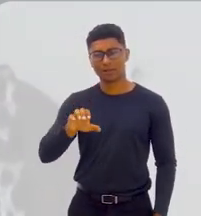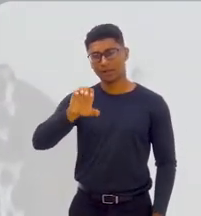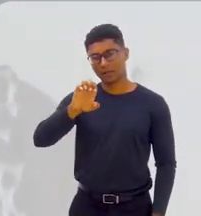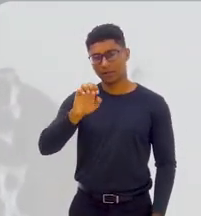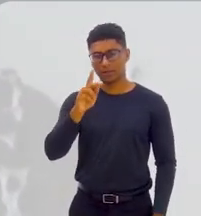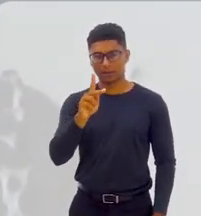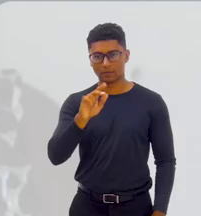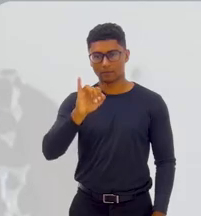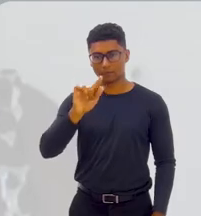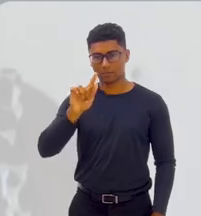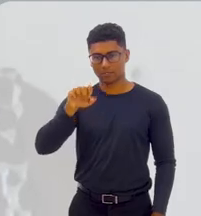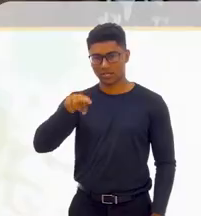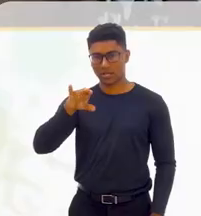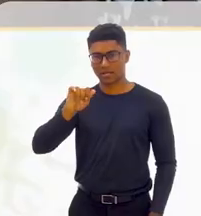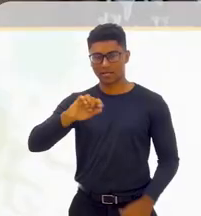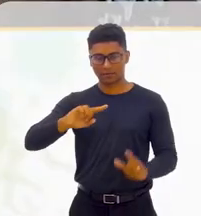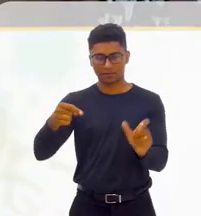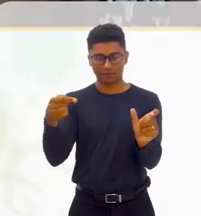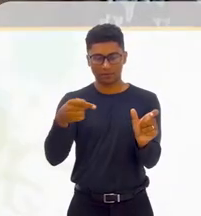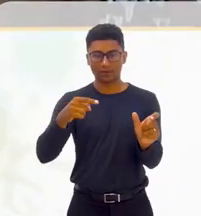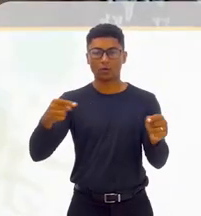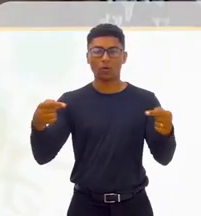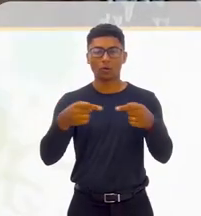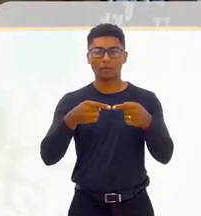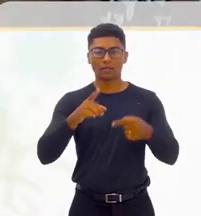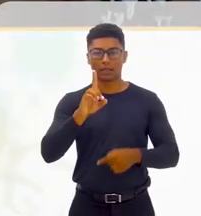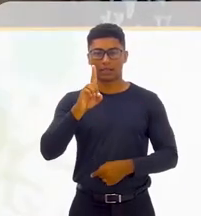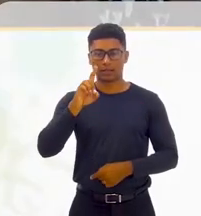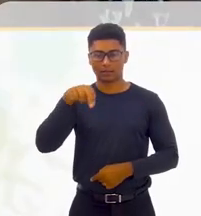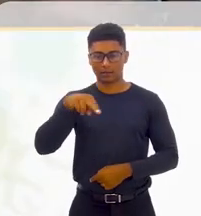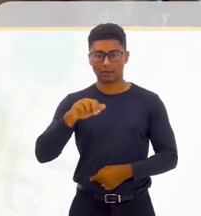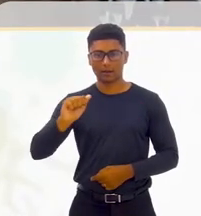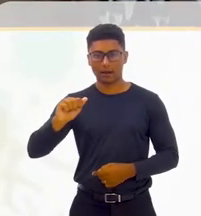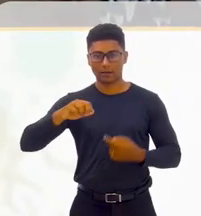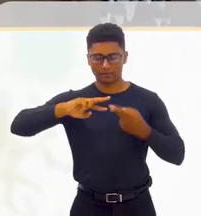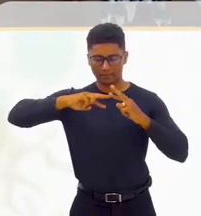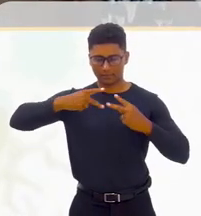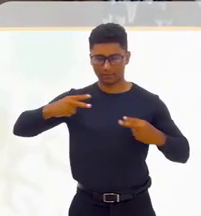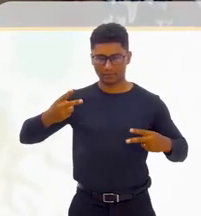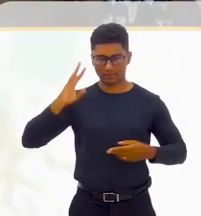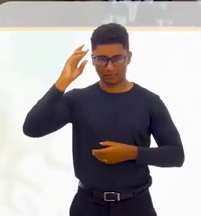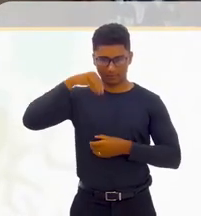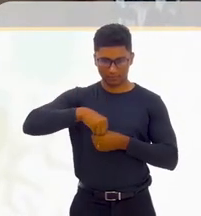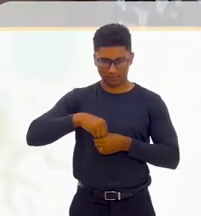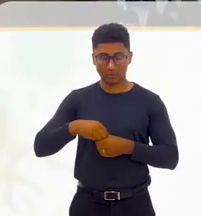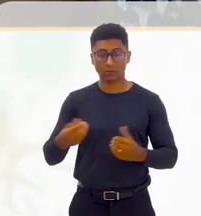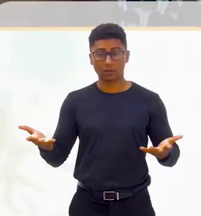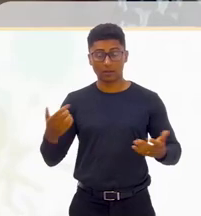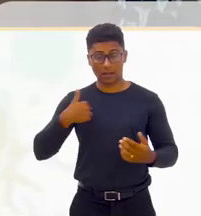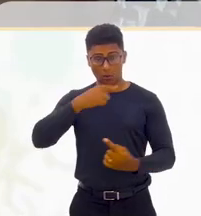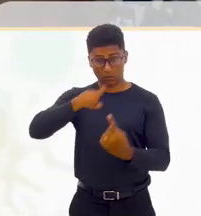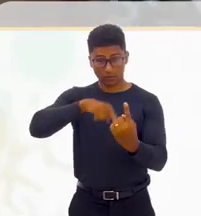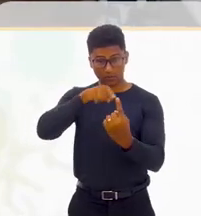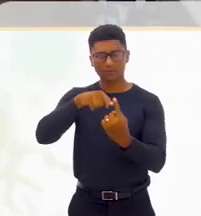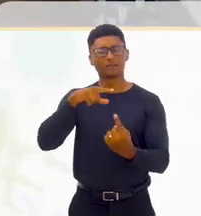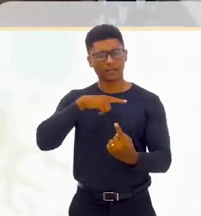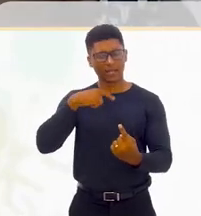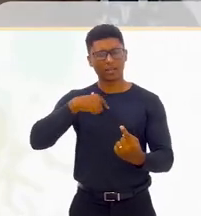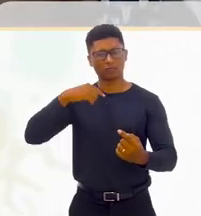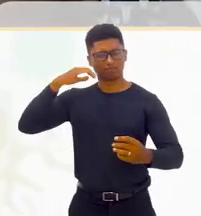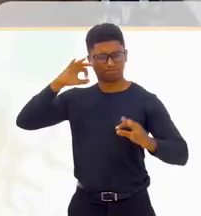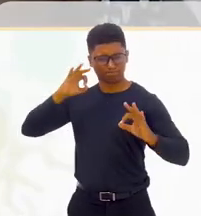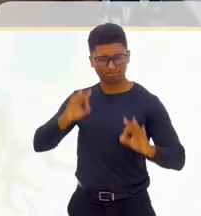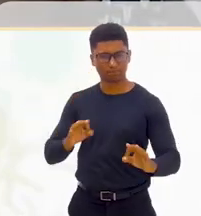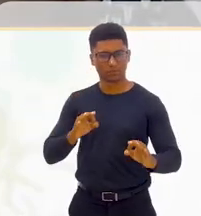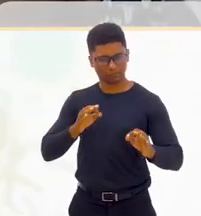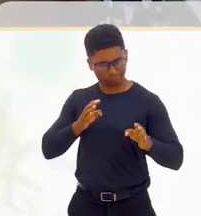de epigenia, né? Isso está no nosso DNA, então, o que eu faço aqui hoje é o seguinte: eu tenho uma missão e eu vou cumprir. Por